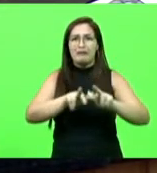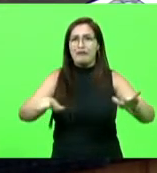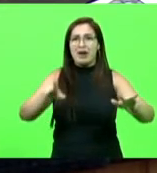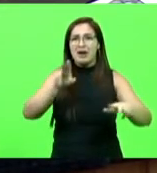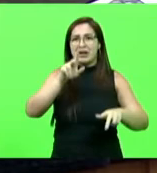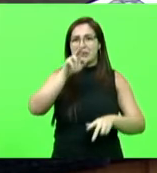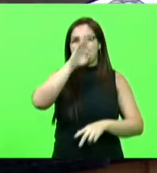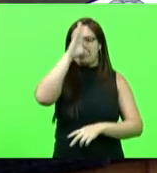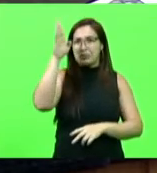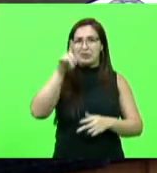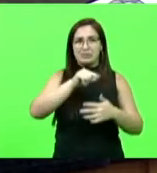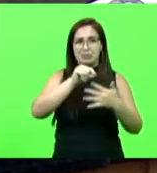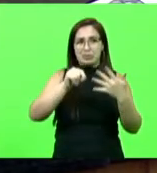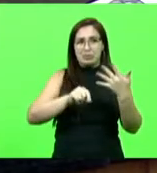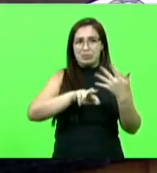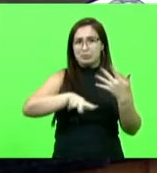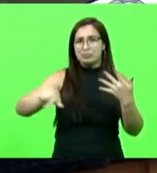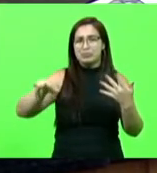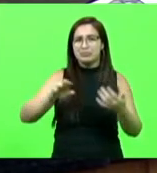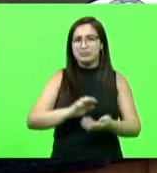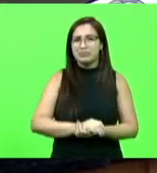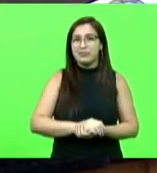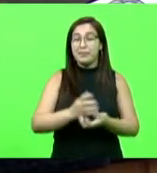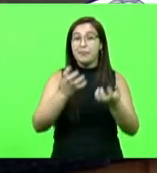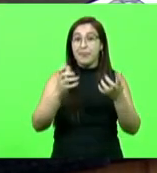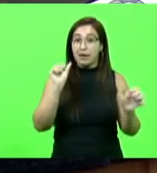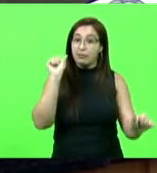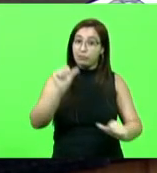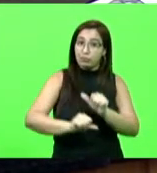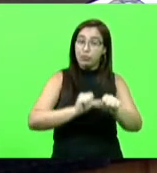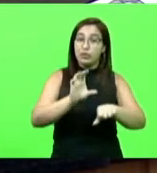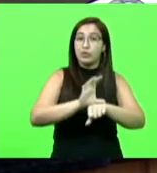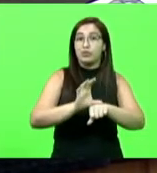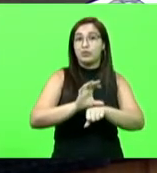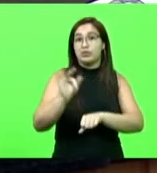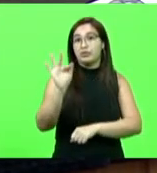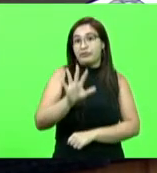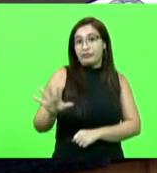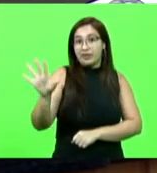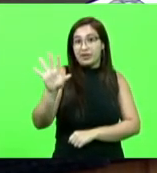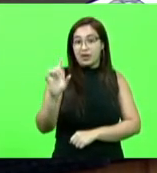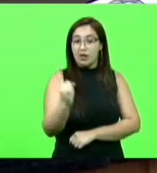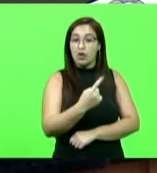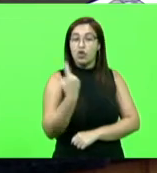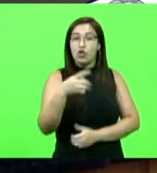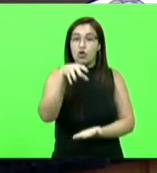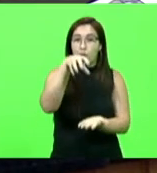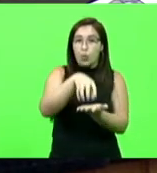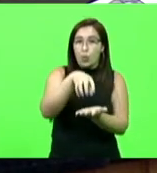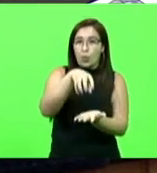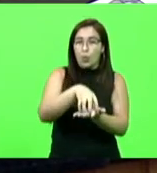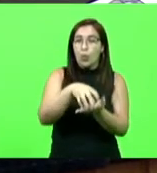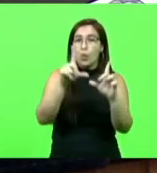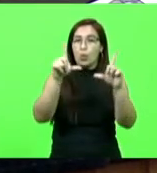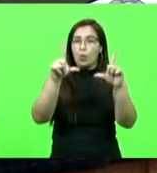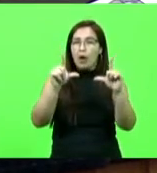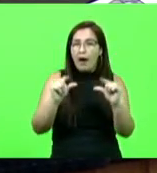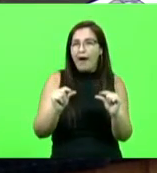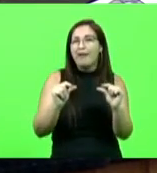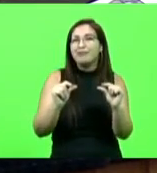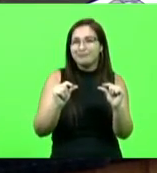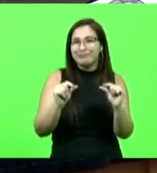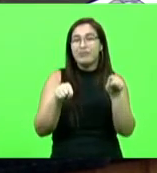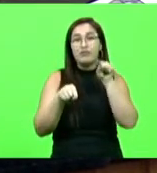prioridades distantes da sua vida. Nós queremos mudar a Constituição Federal para que a nossa centralização seja menor e você